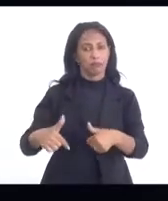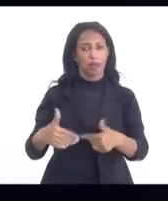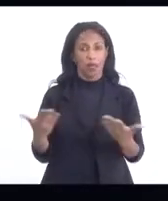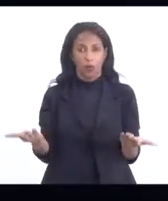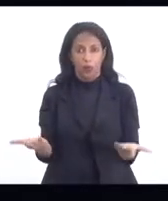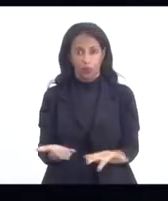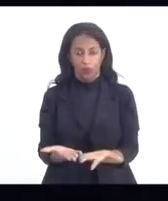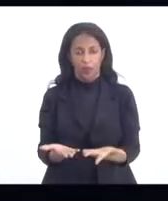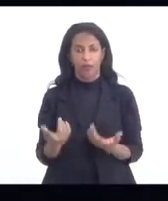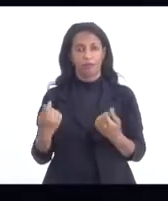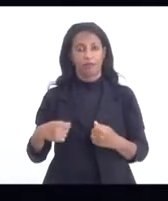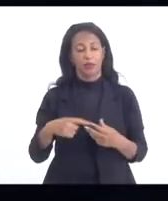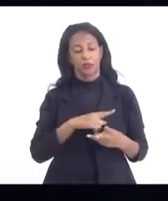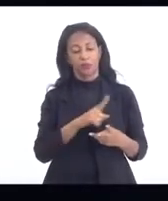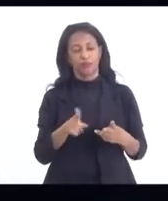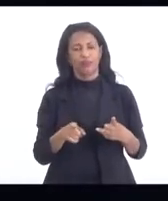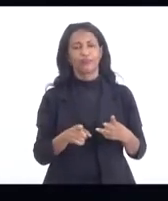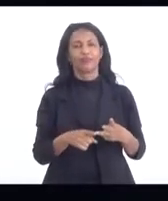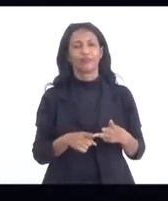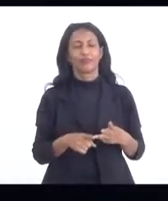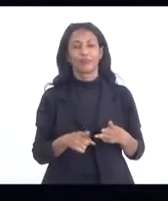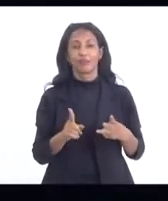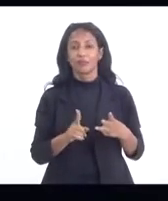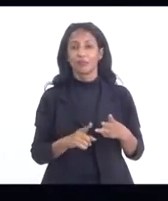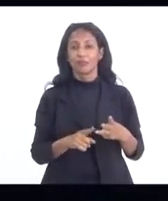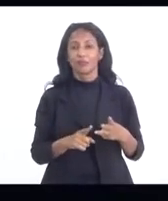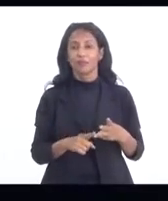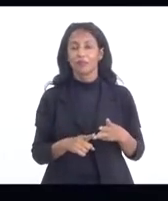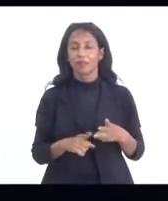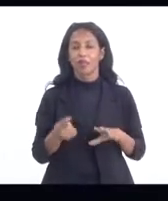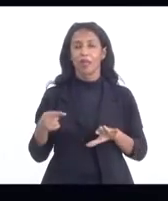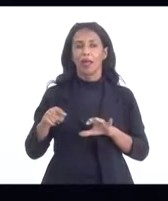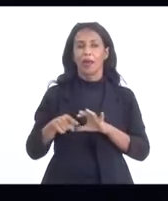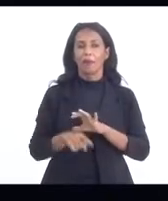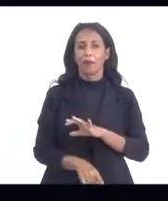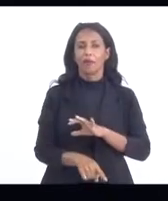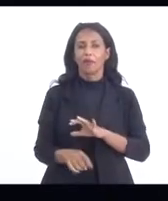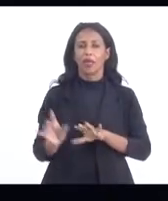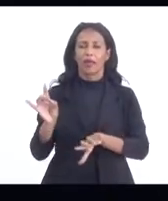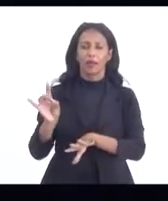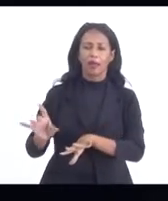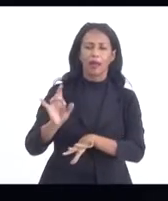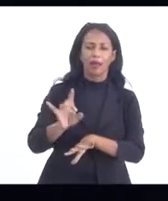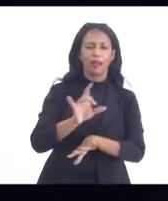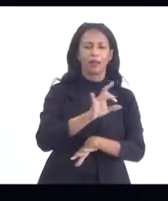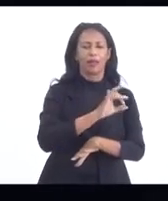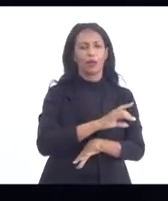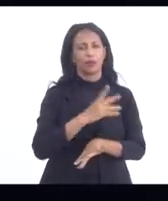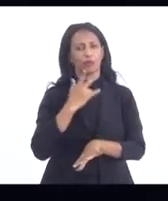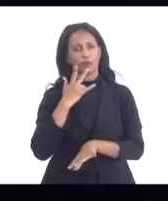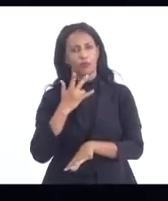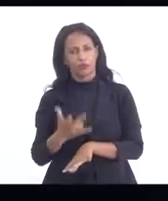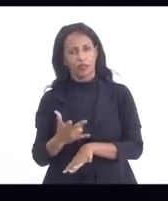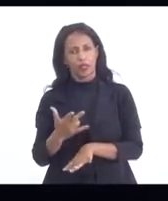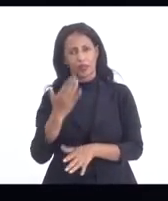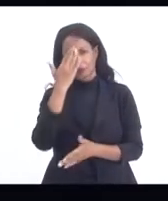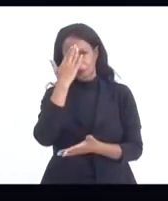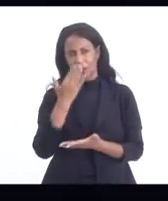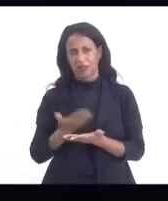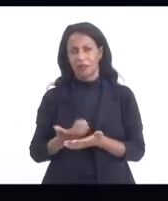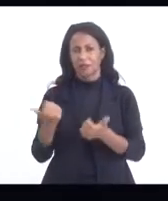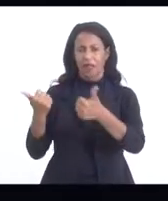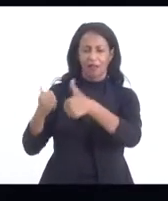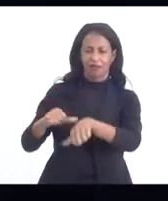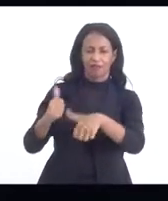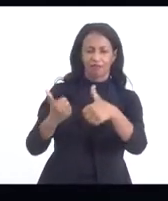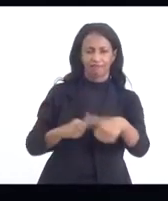Agora, precisa de um terceiro passo. O terceiro passo é aprofundar em cada um dessas questões. E eu acredito que deveria ser